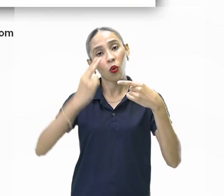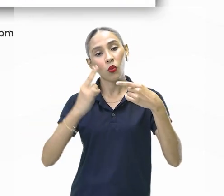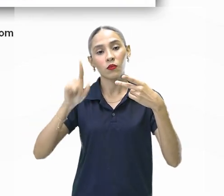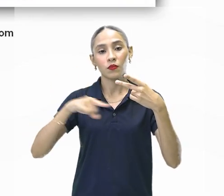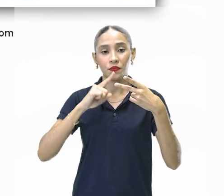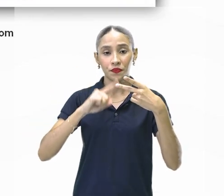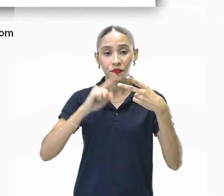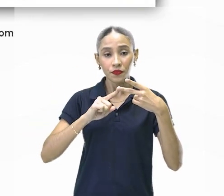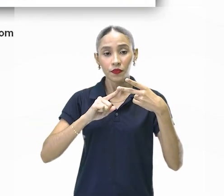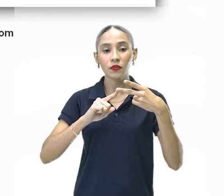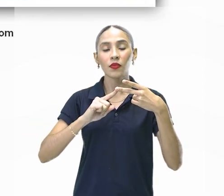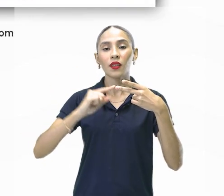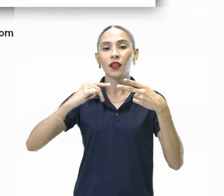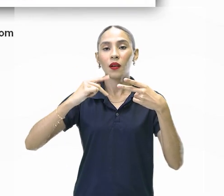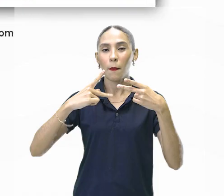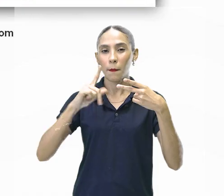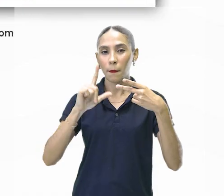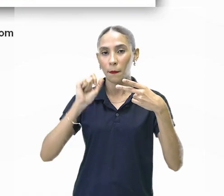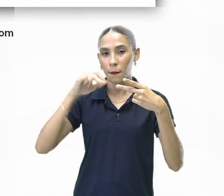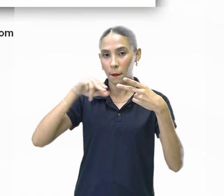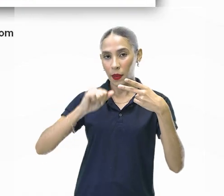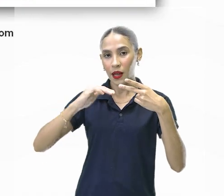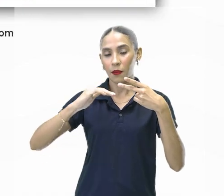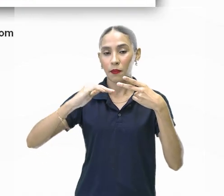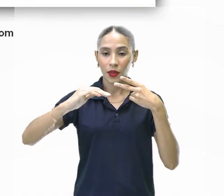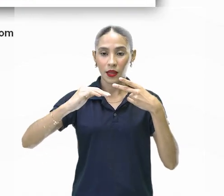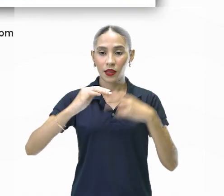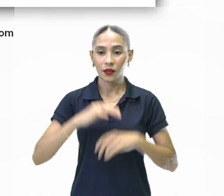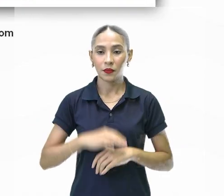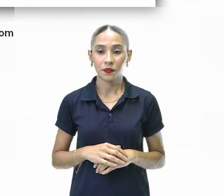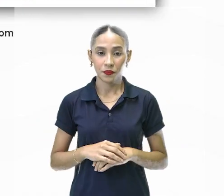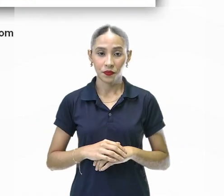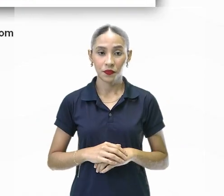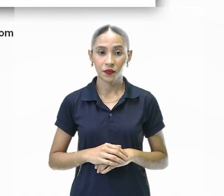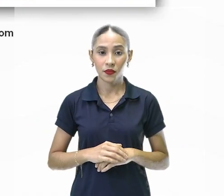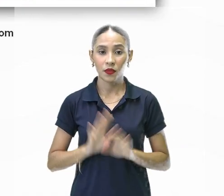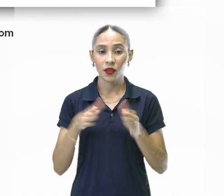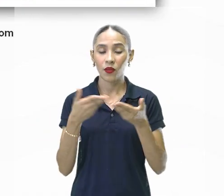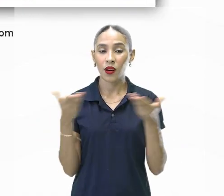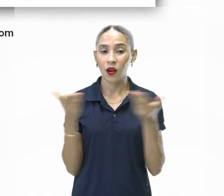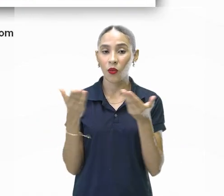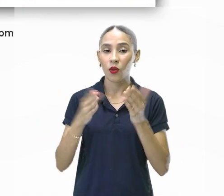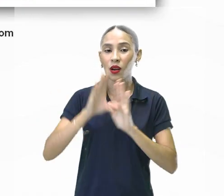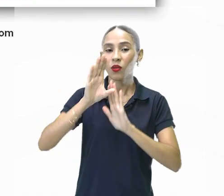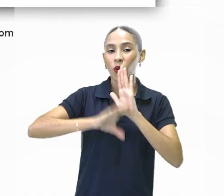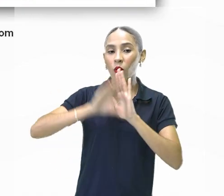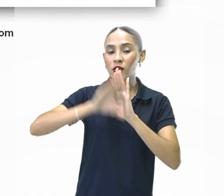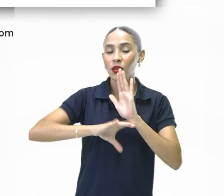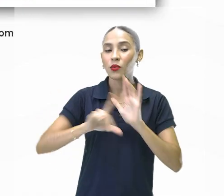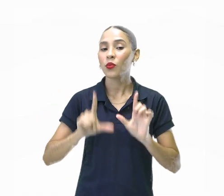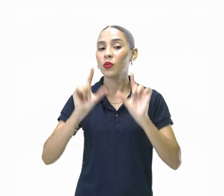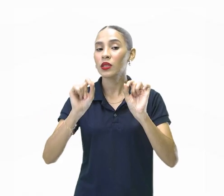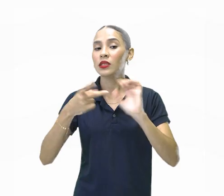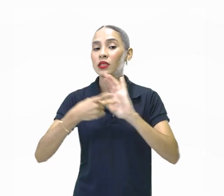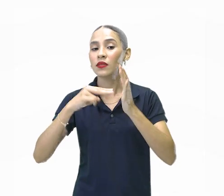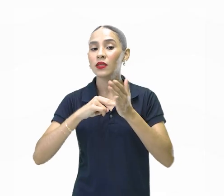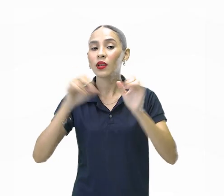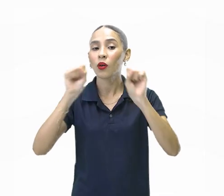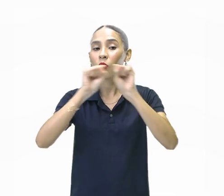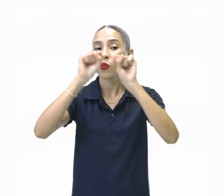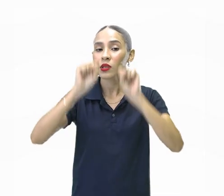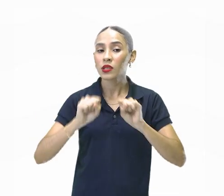ser esférica e a outra é plana. E aí, agora, nós vamos definir o que é o